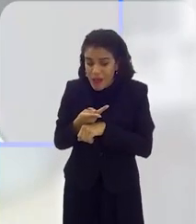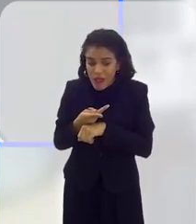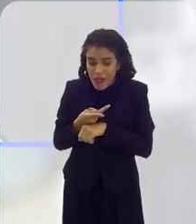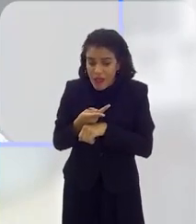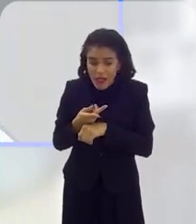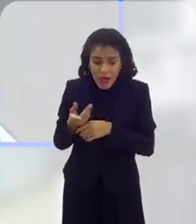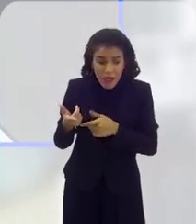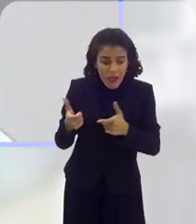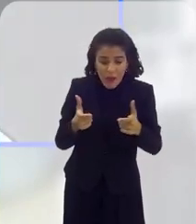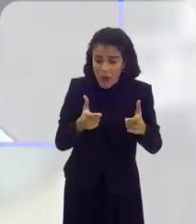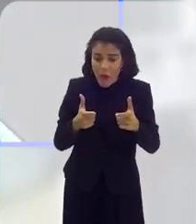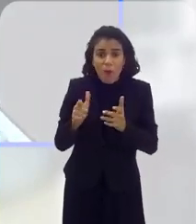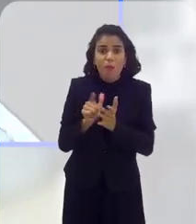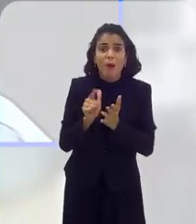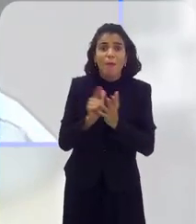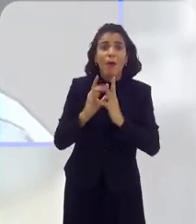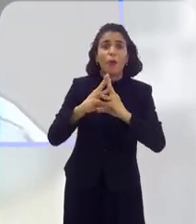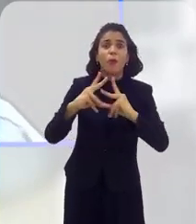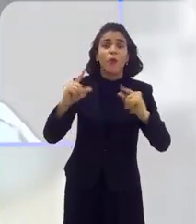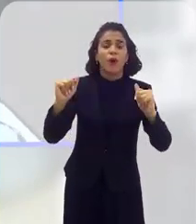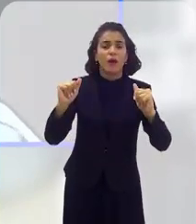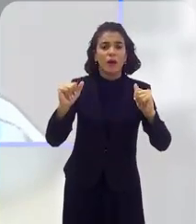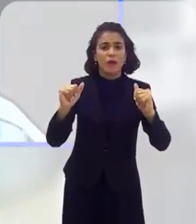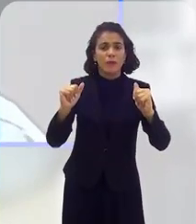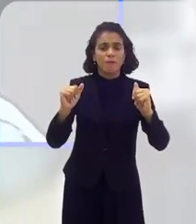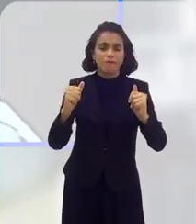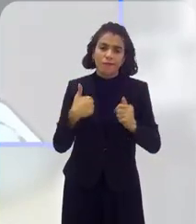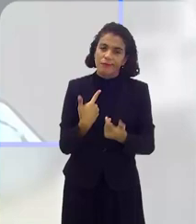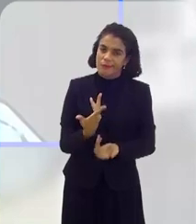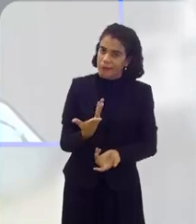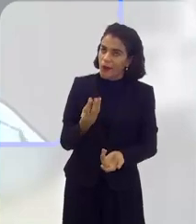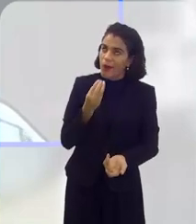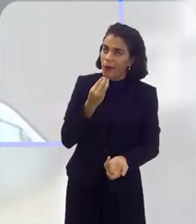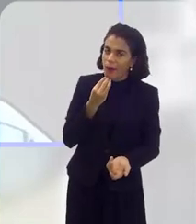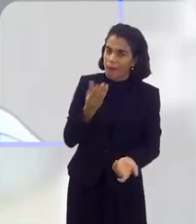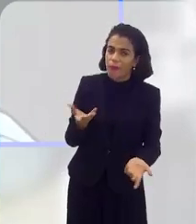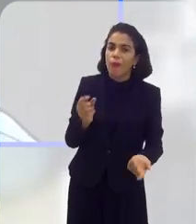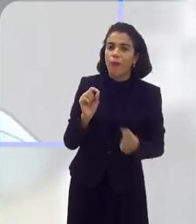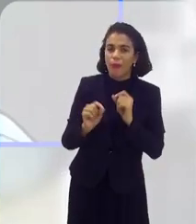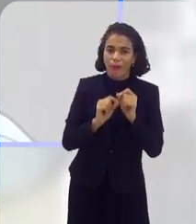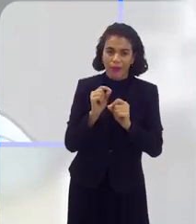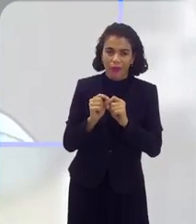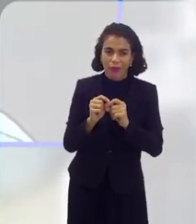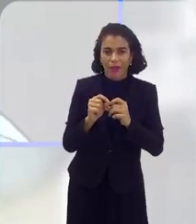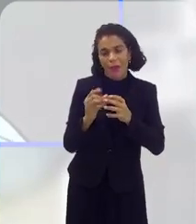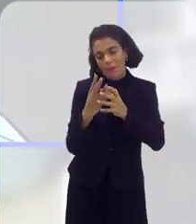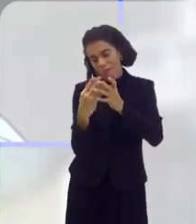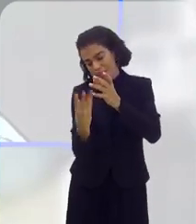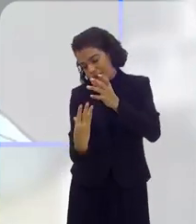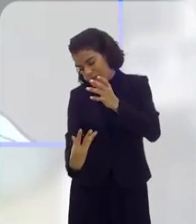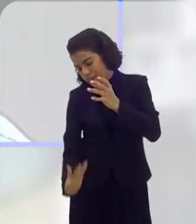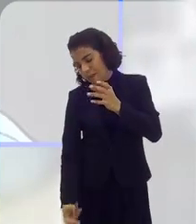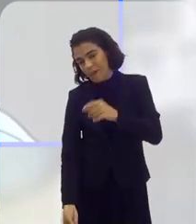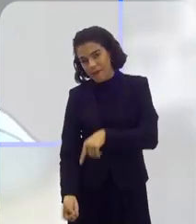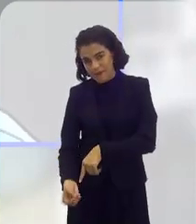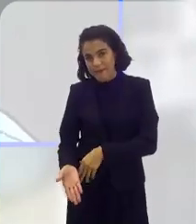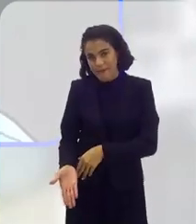fui lá verificar e vi que os papéis não estavam mais lá. Provavelmente caíram no